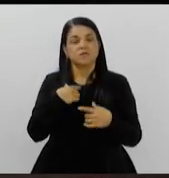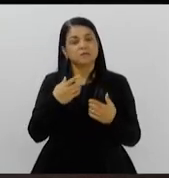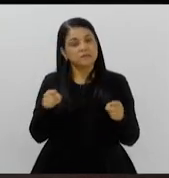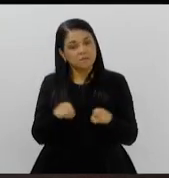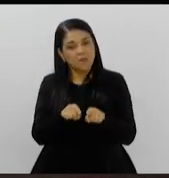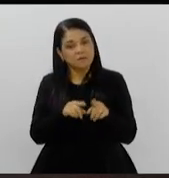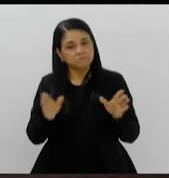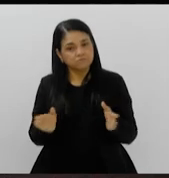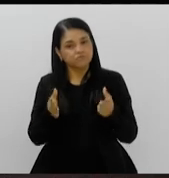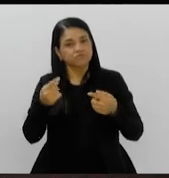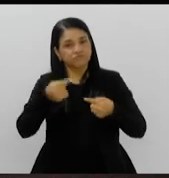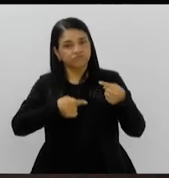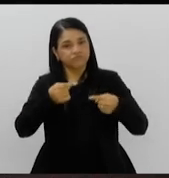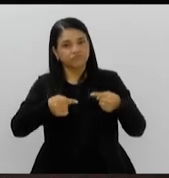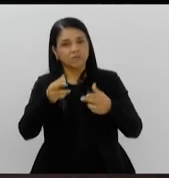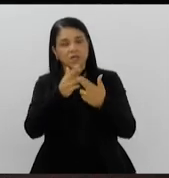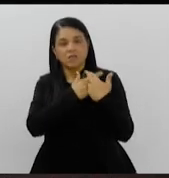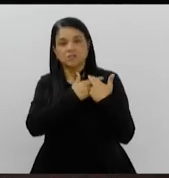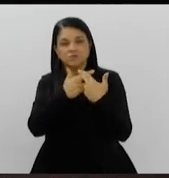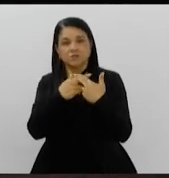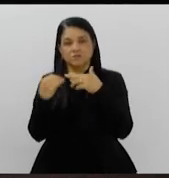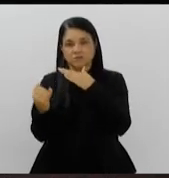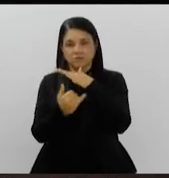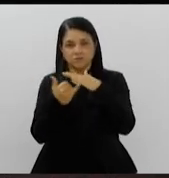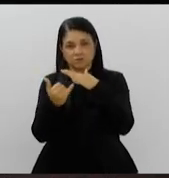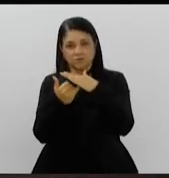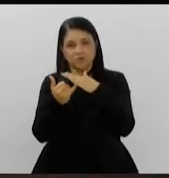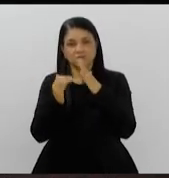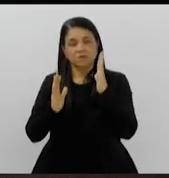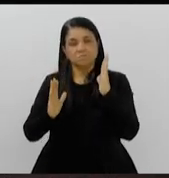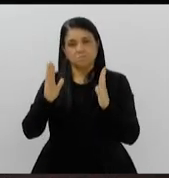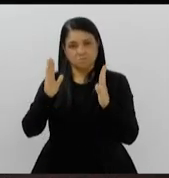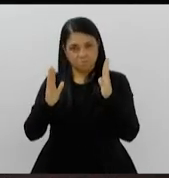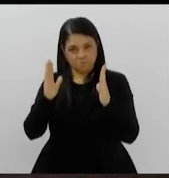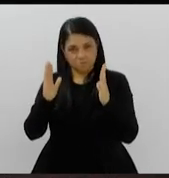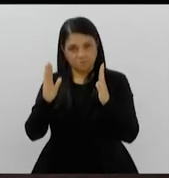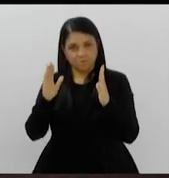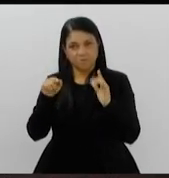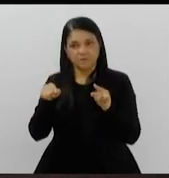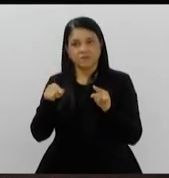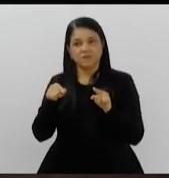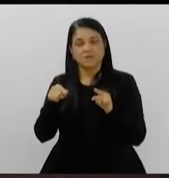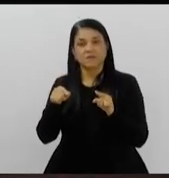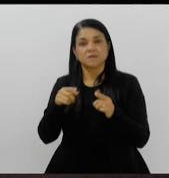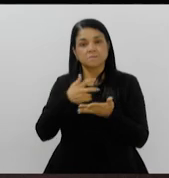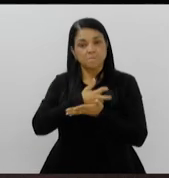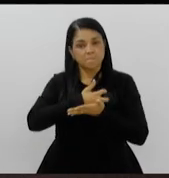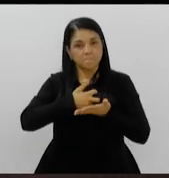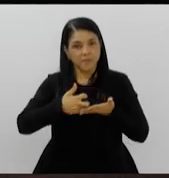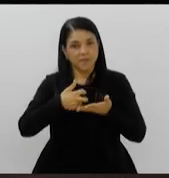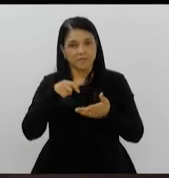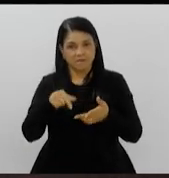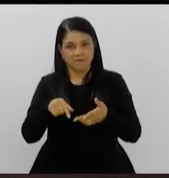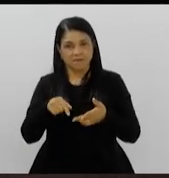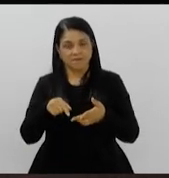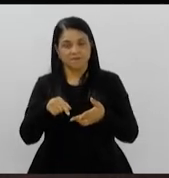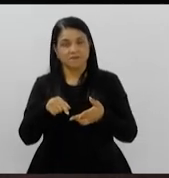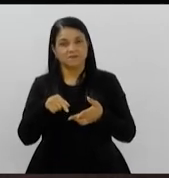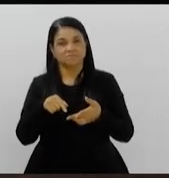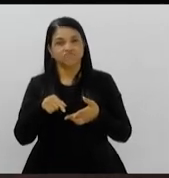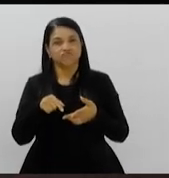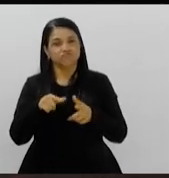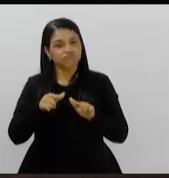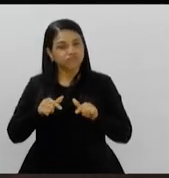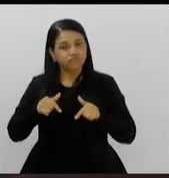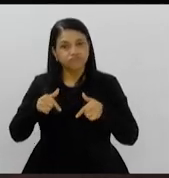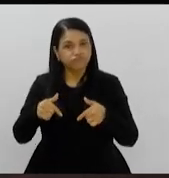as responsabilidades institucionais daquele período, sob pena de não agirmos diante do fato